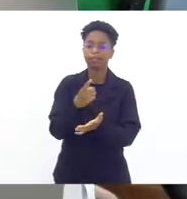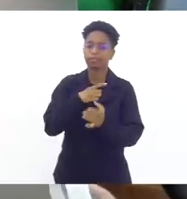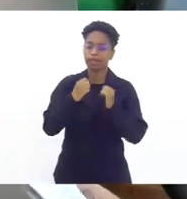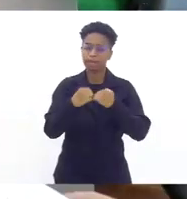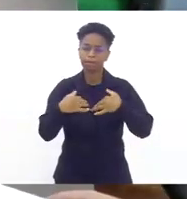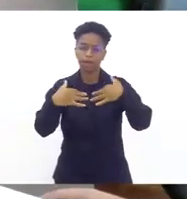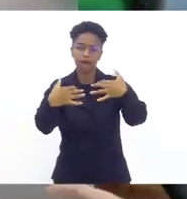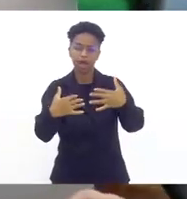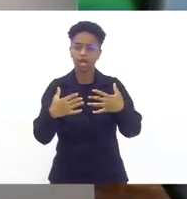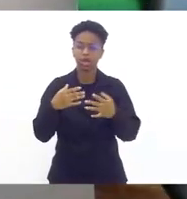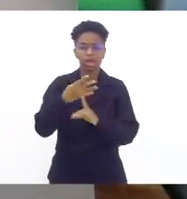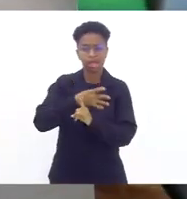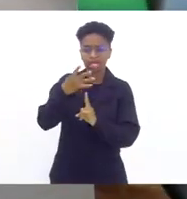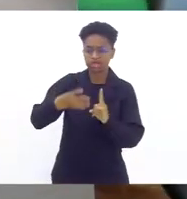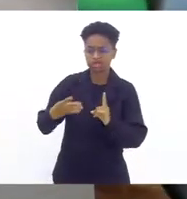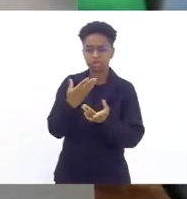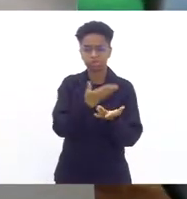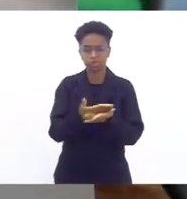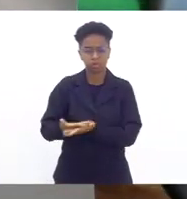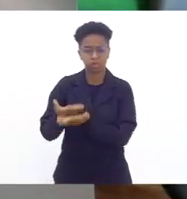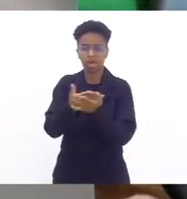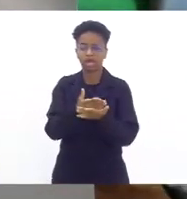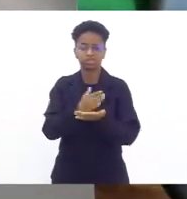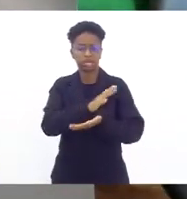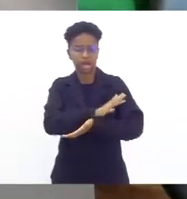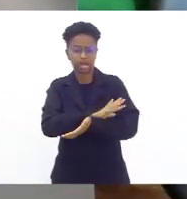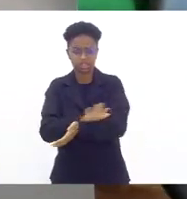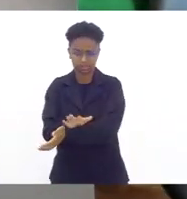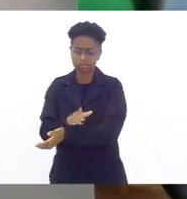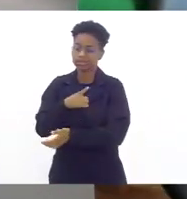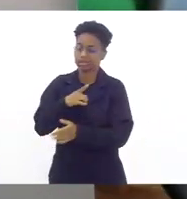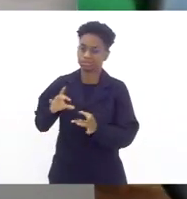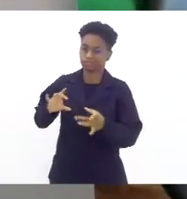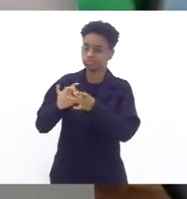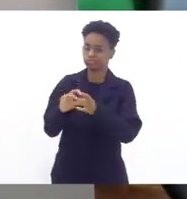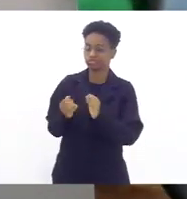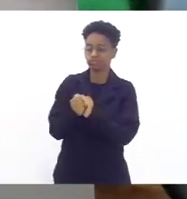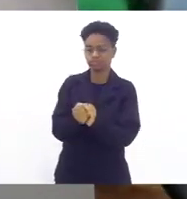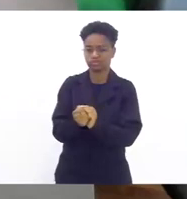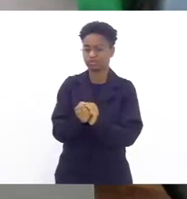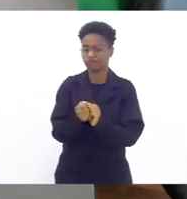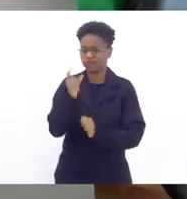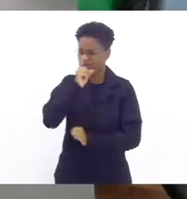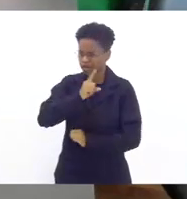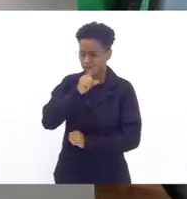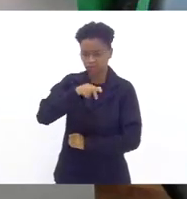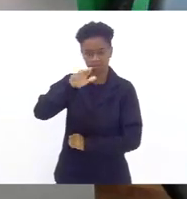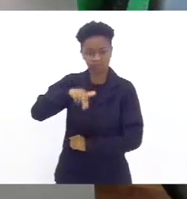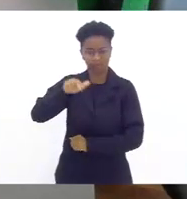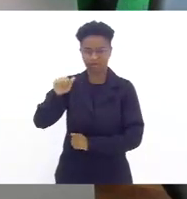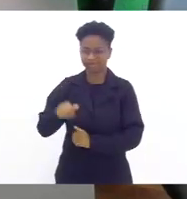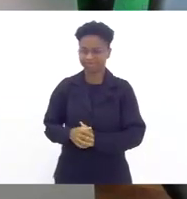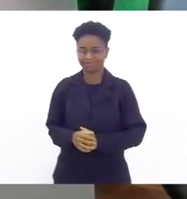é LGBT estudante lá defensoria Essa não falha